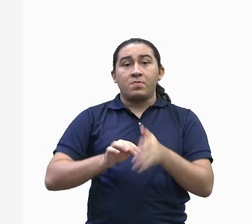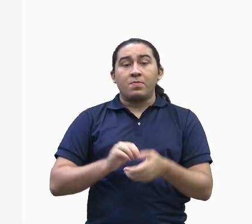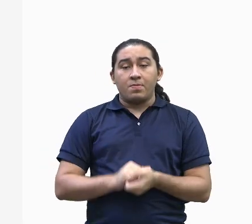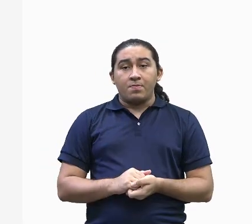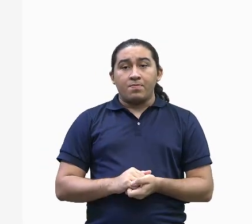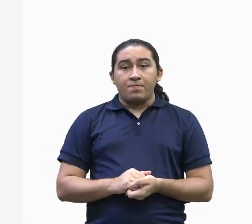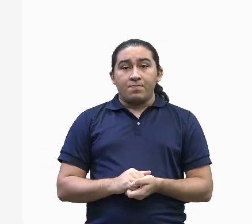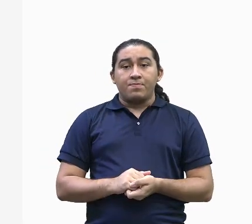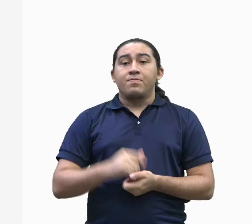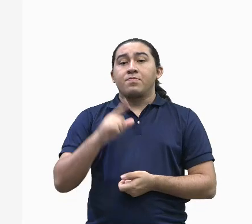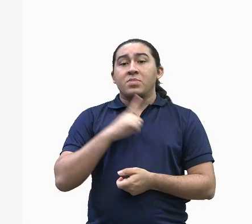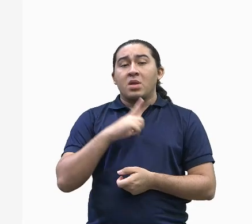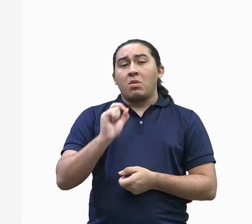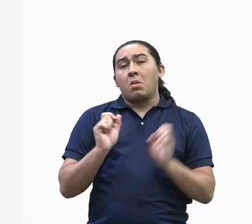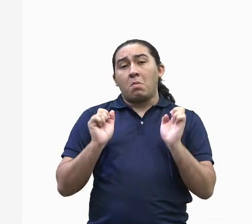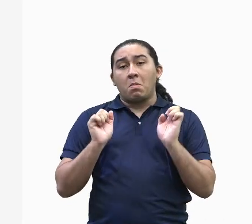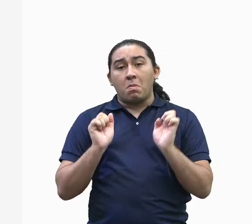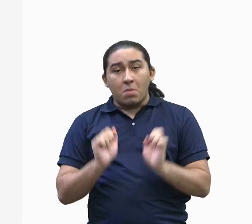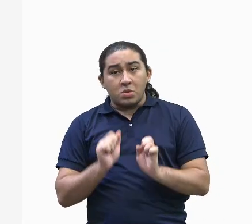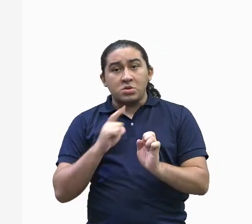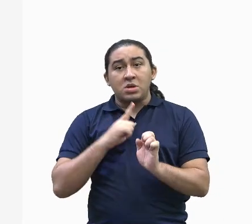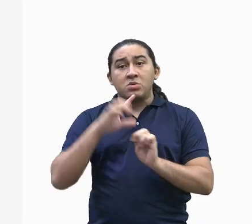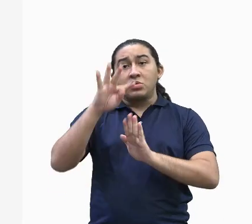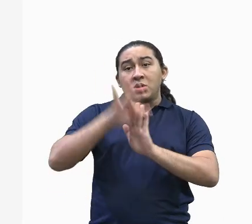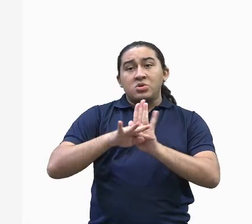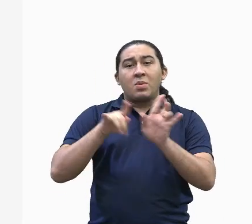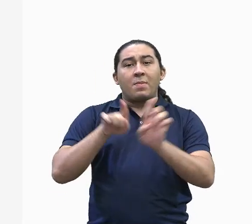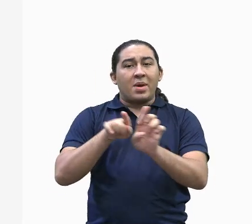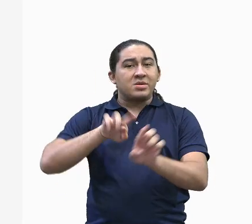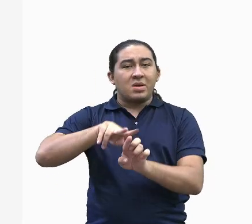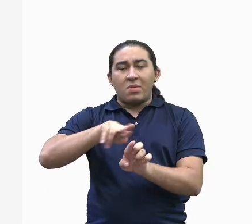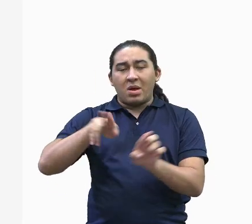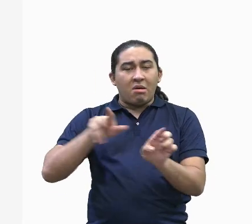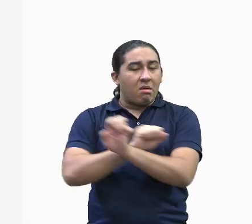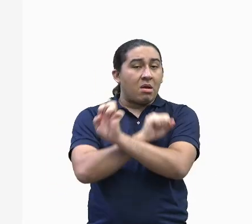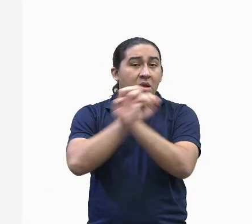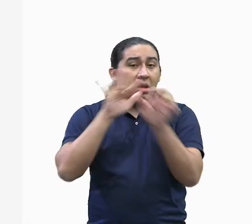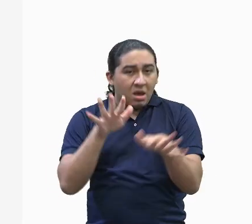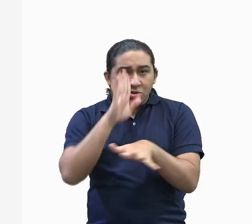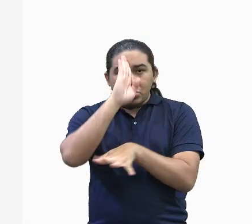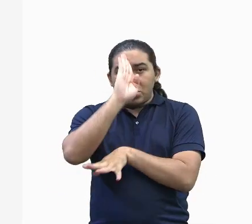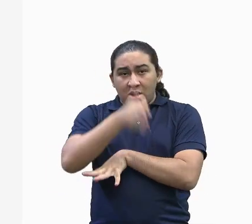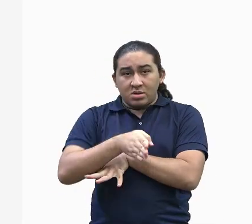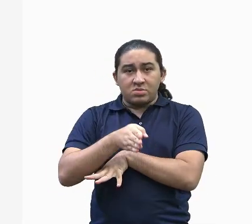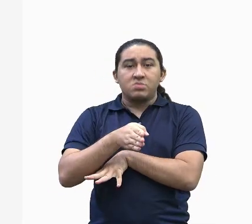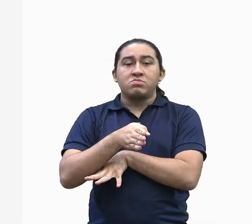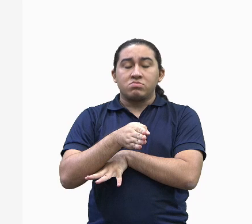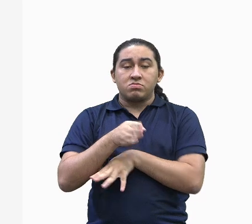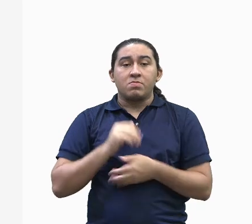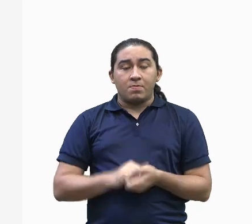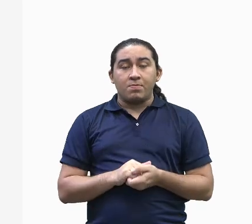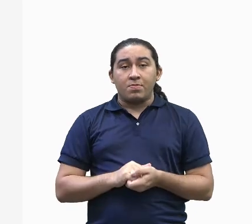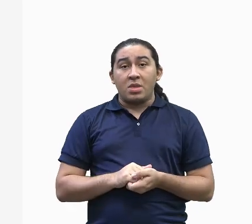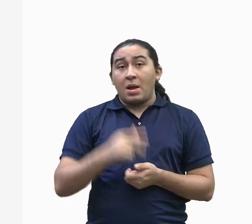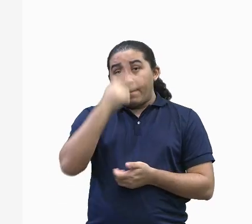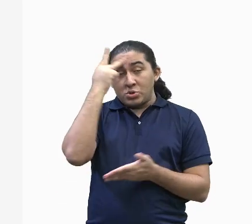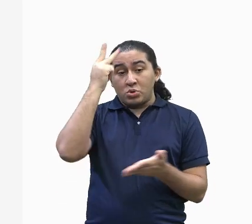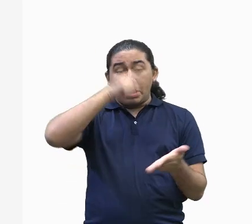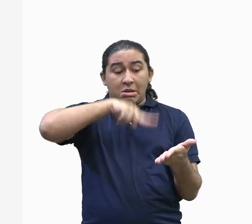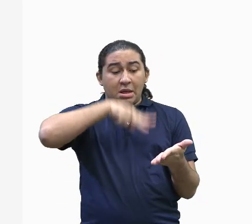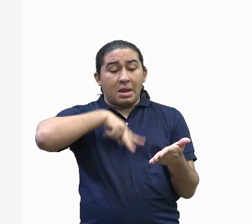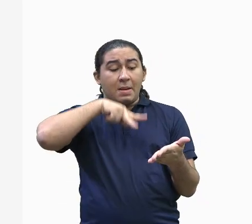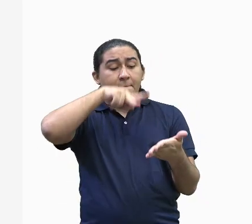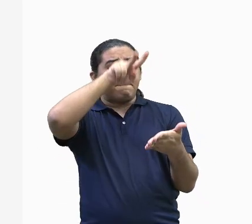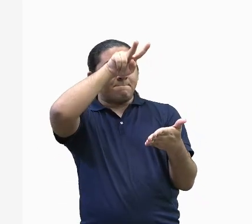é sugerida, mas não explicitamente mencionada. O leitor precisa identificar